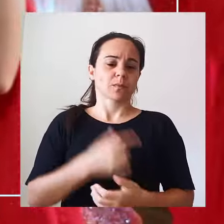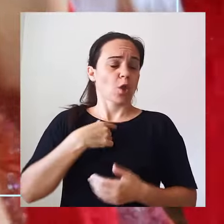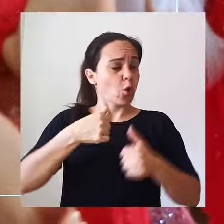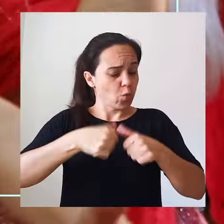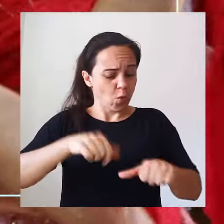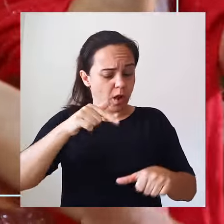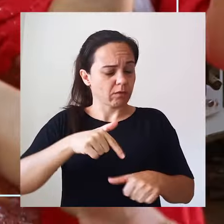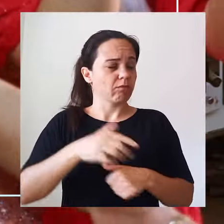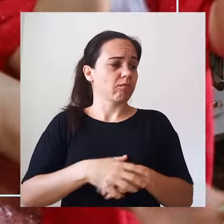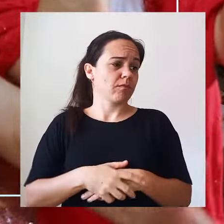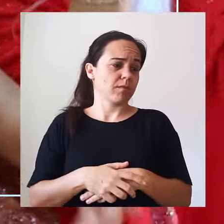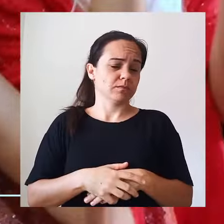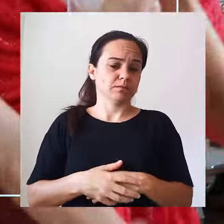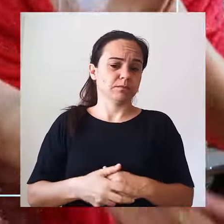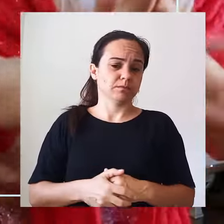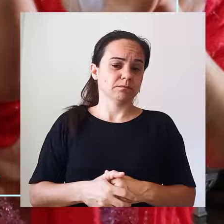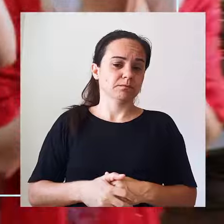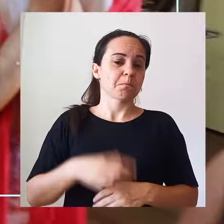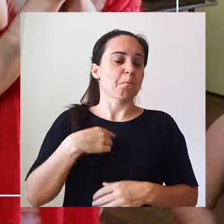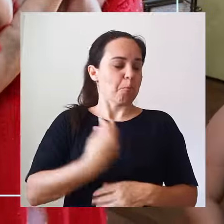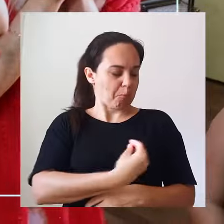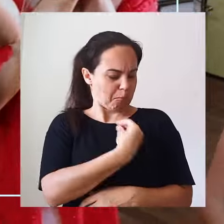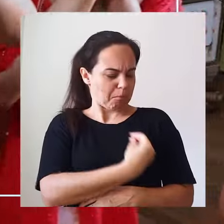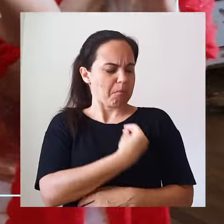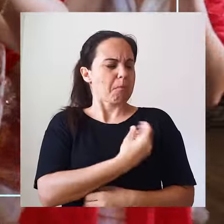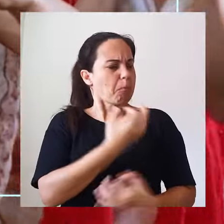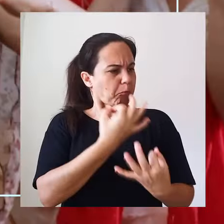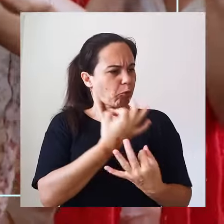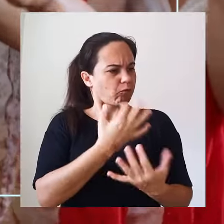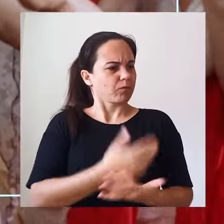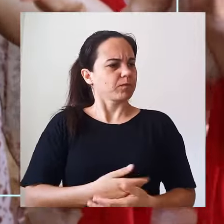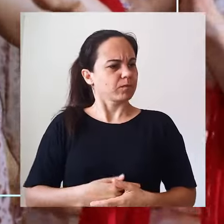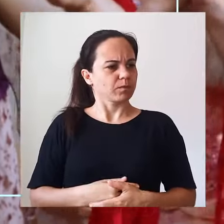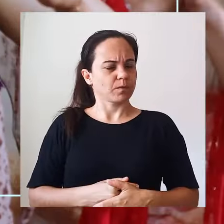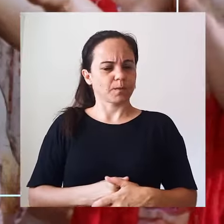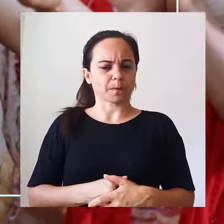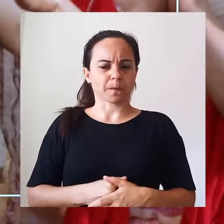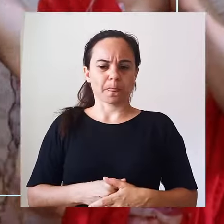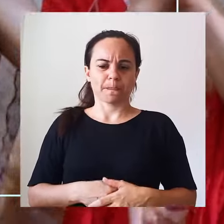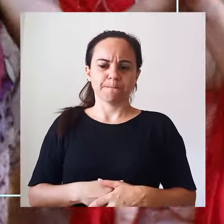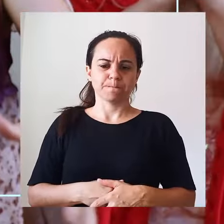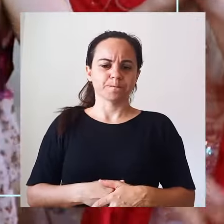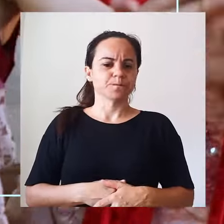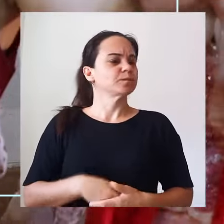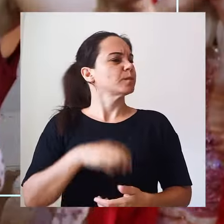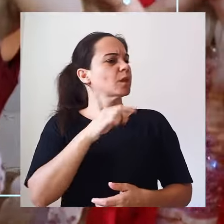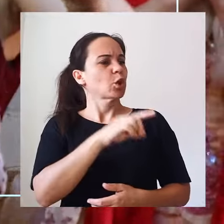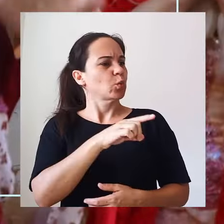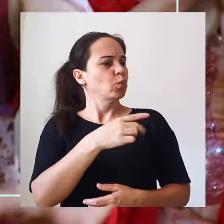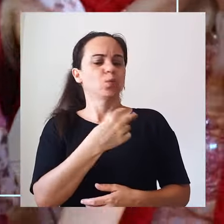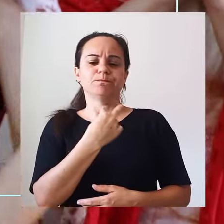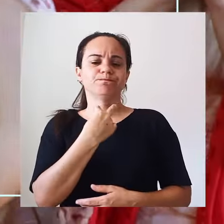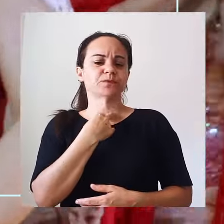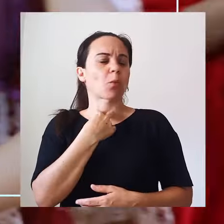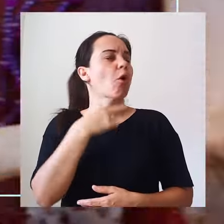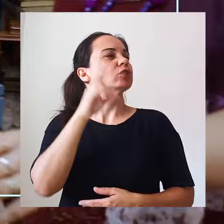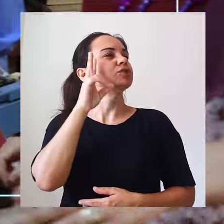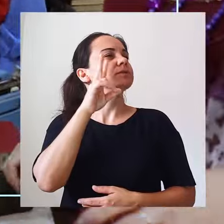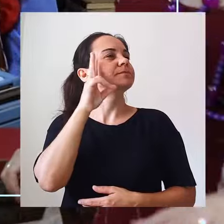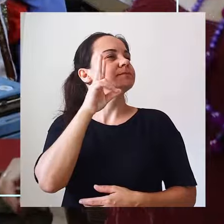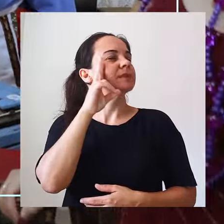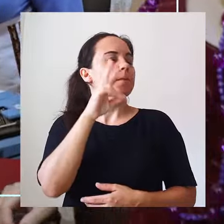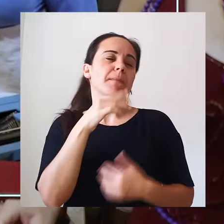aqui. Bem viva. E tu não deves te